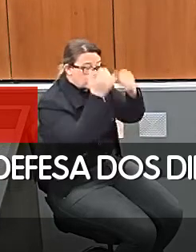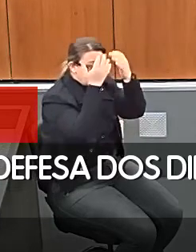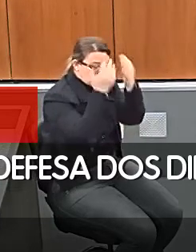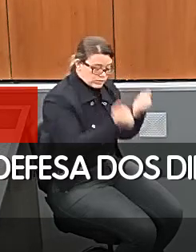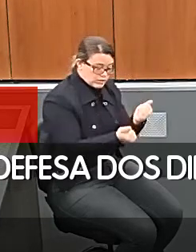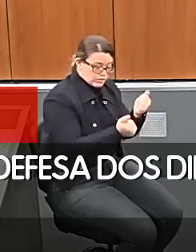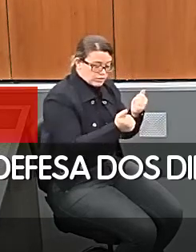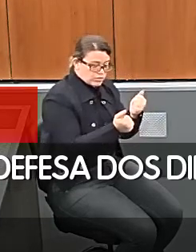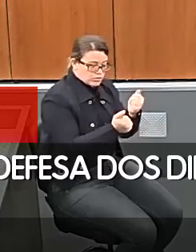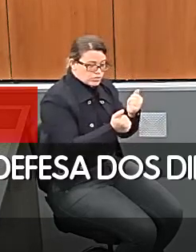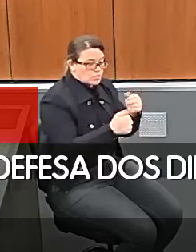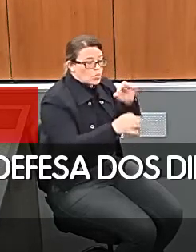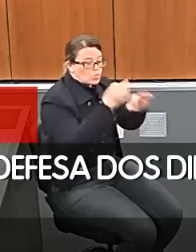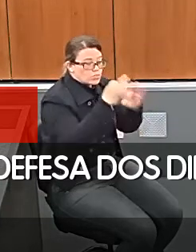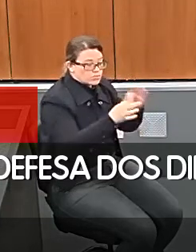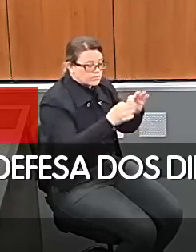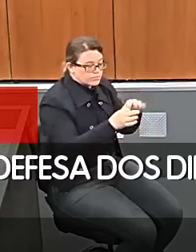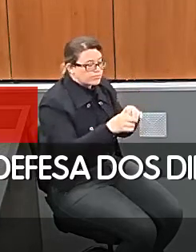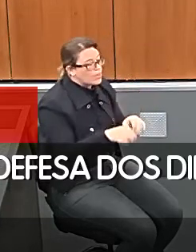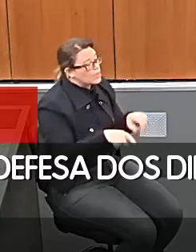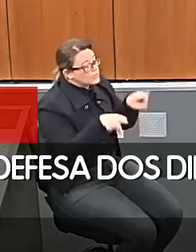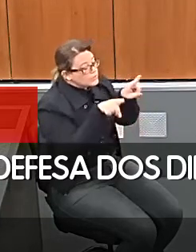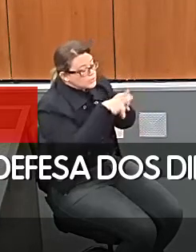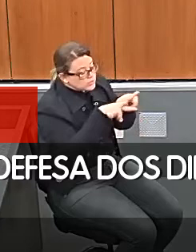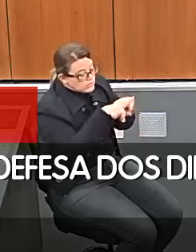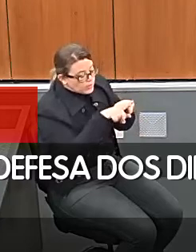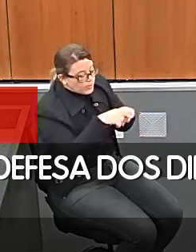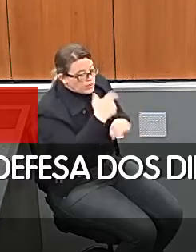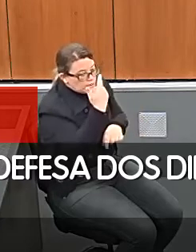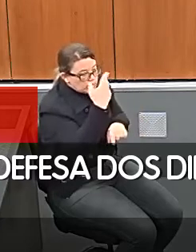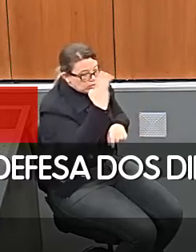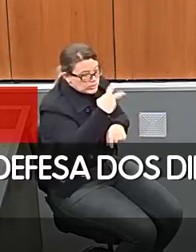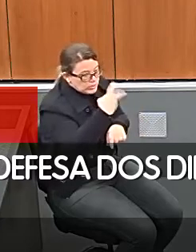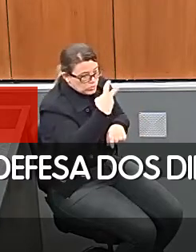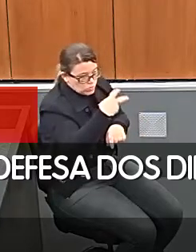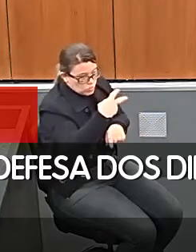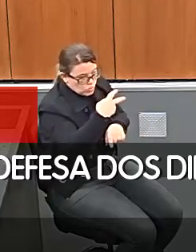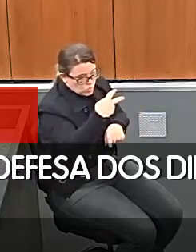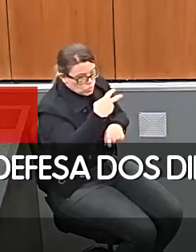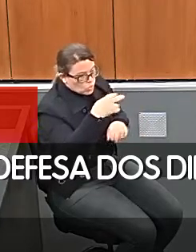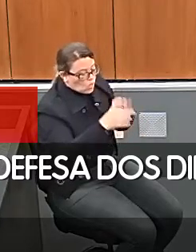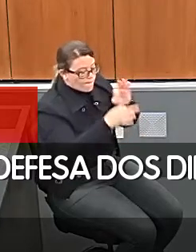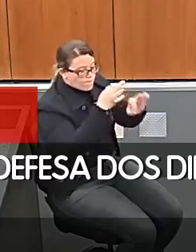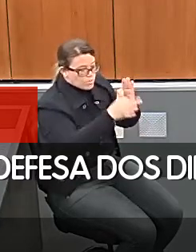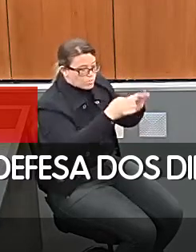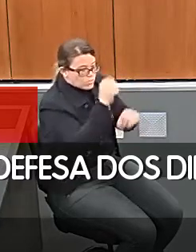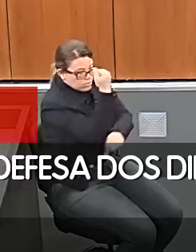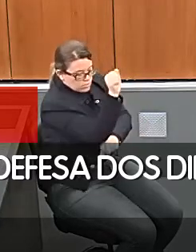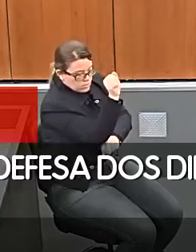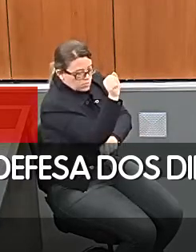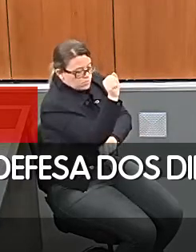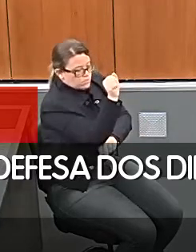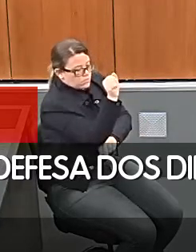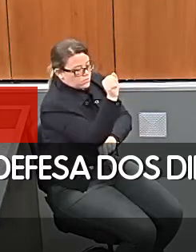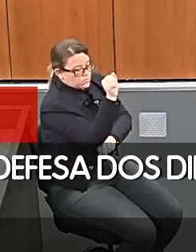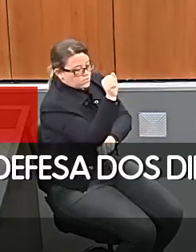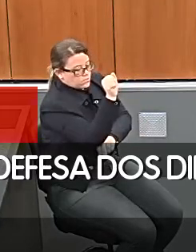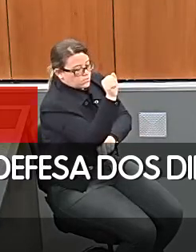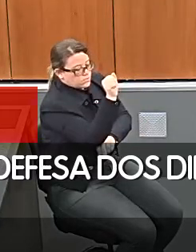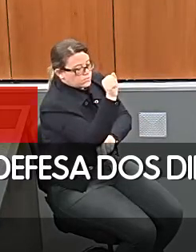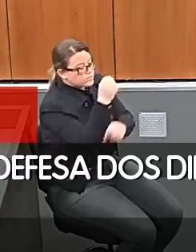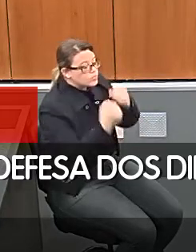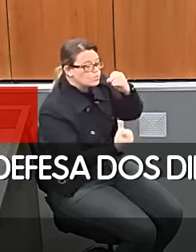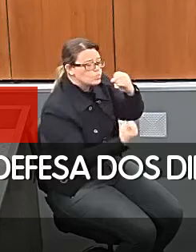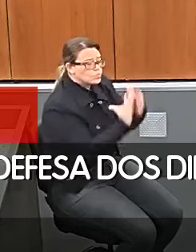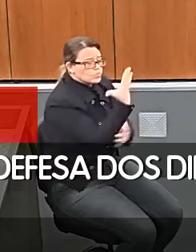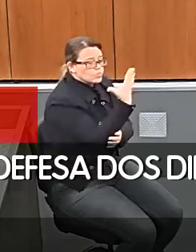foi criada a Semana Municipal do Surdo, né, lá em Itabira, e a gente faz um trabalho intenso. Vai nas escolas, vamos nos